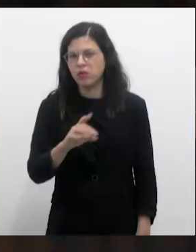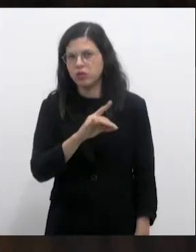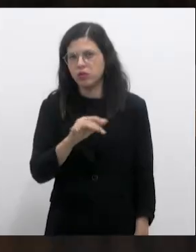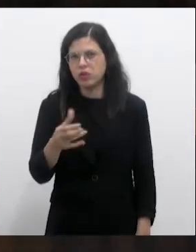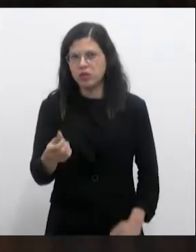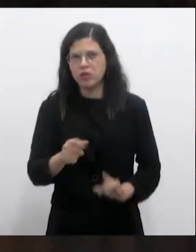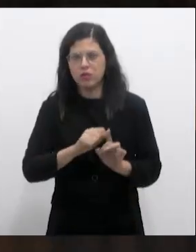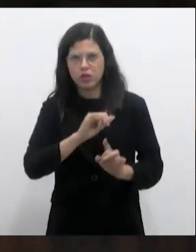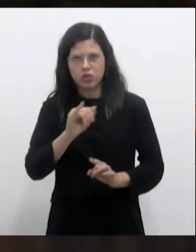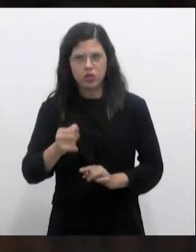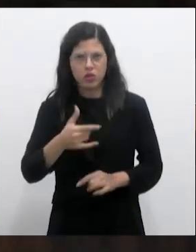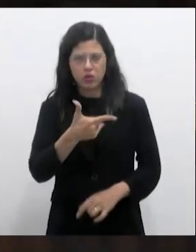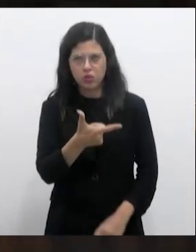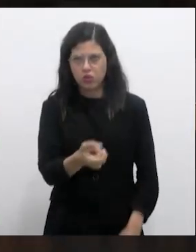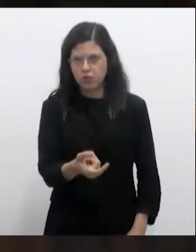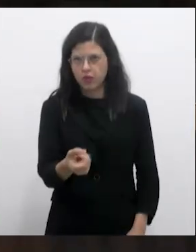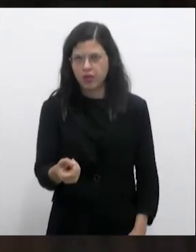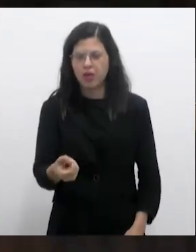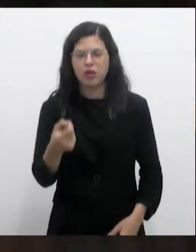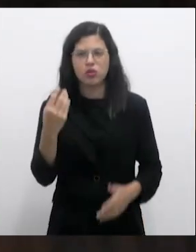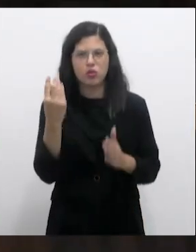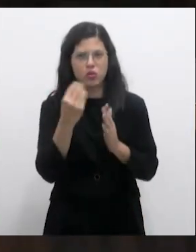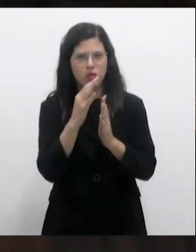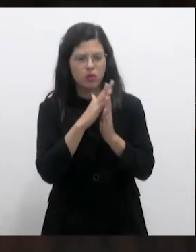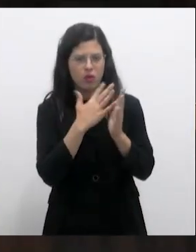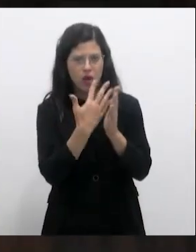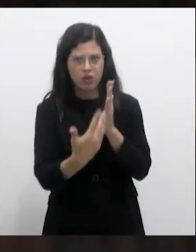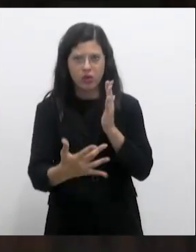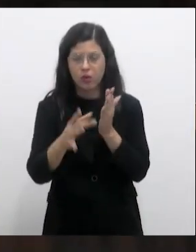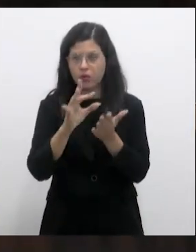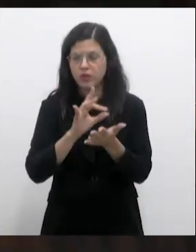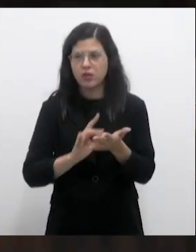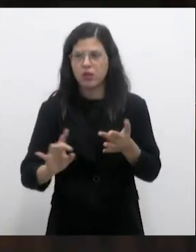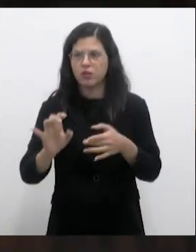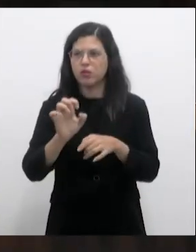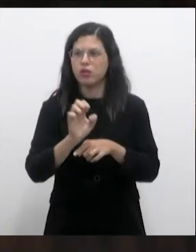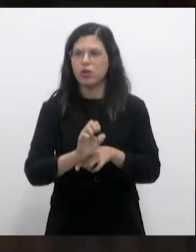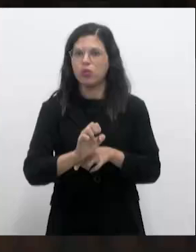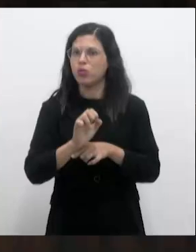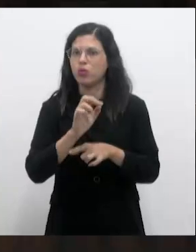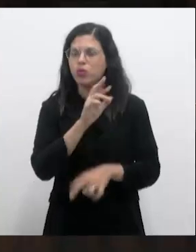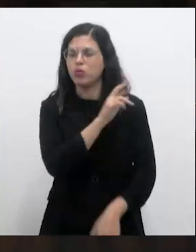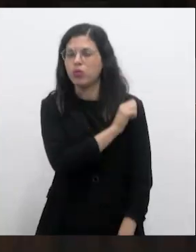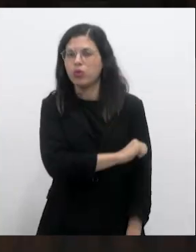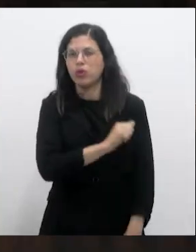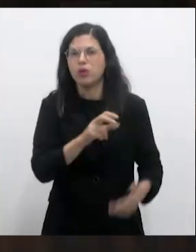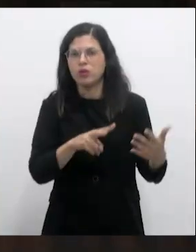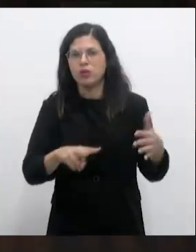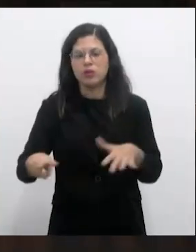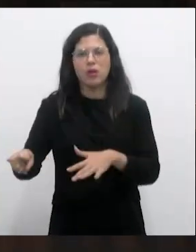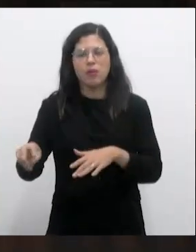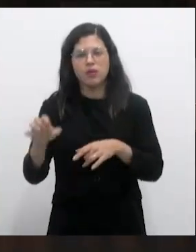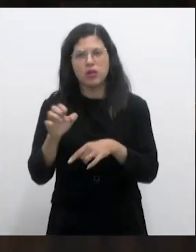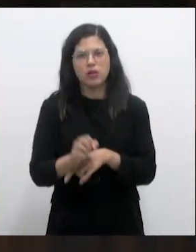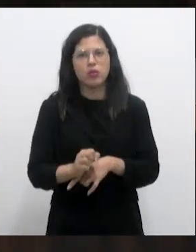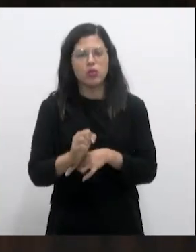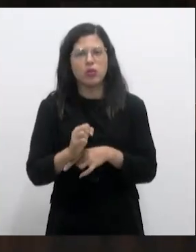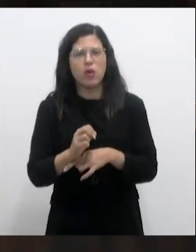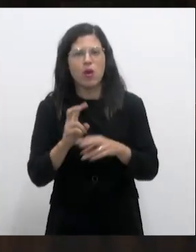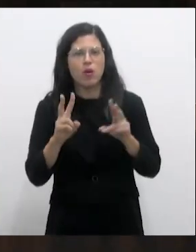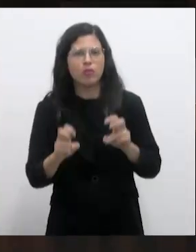de 2010, incluindo no calendário oficial do Estado do Rio de Janeiro a Semana Estadual de Sensibilização à